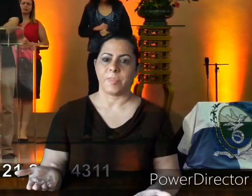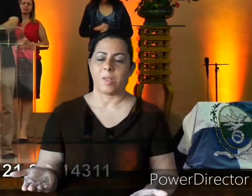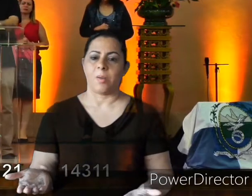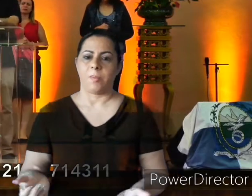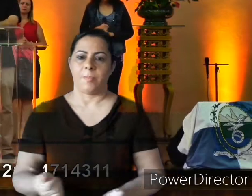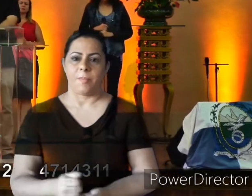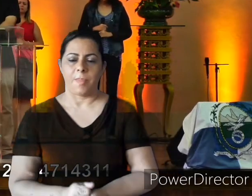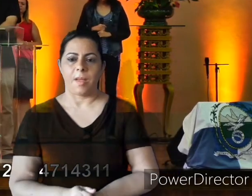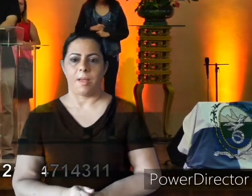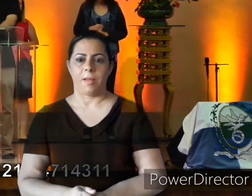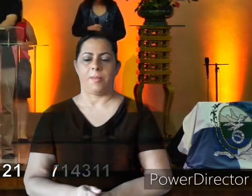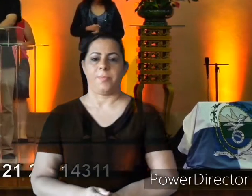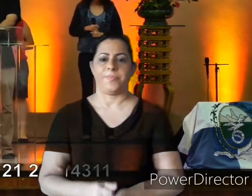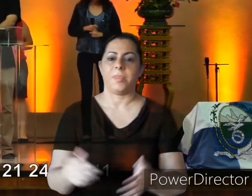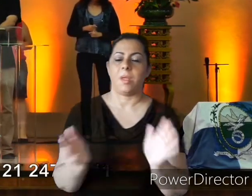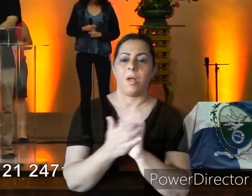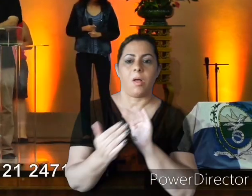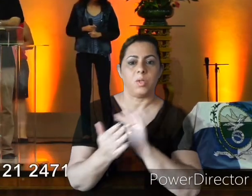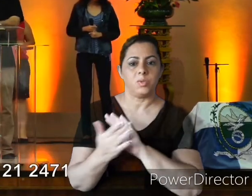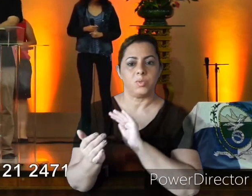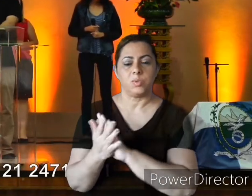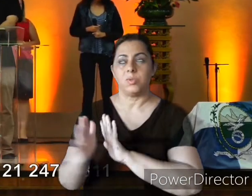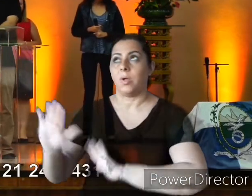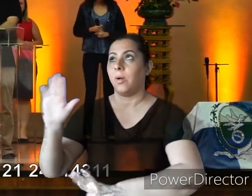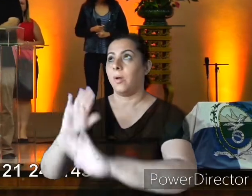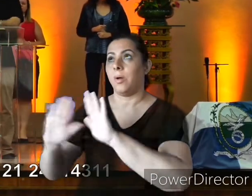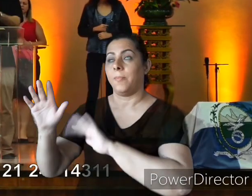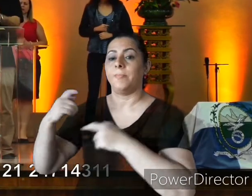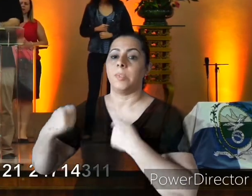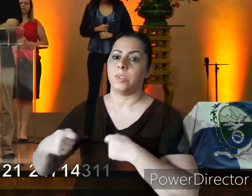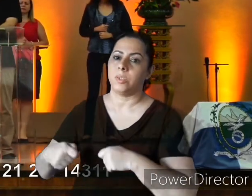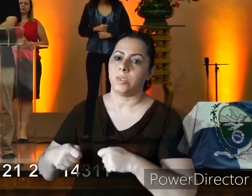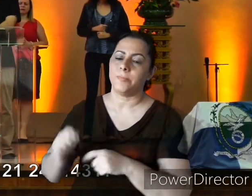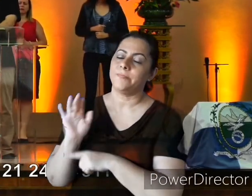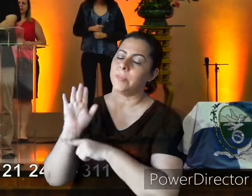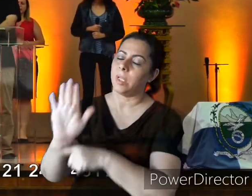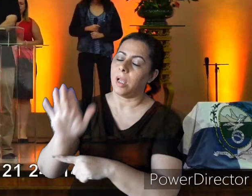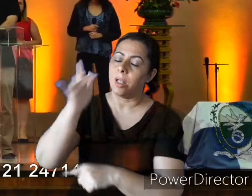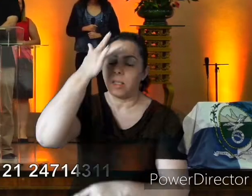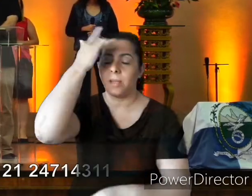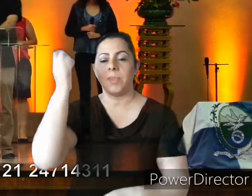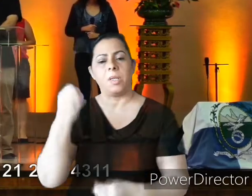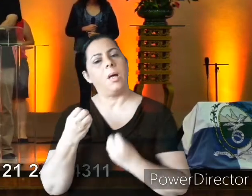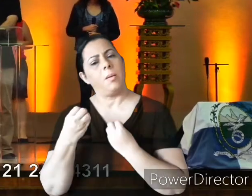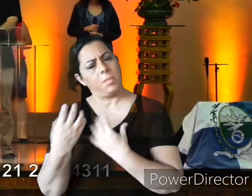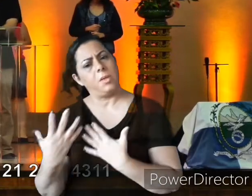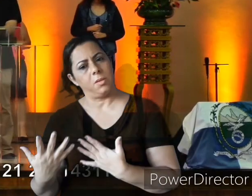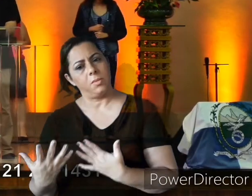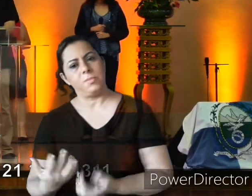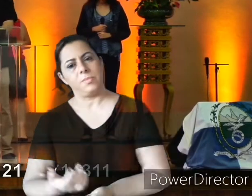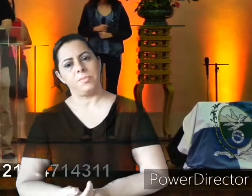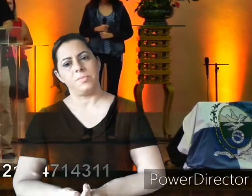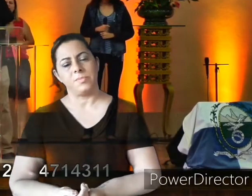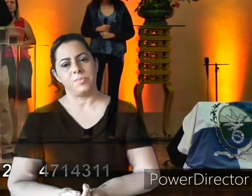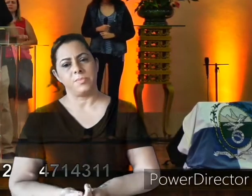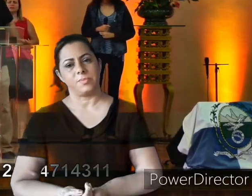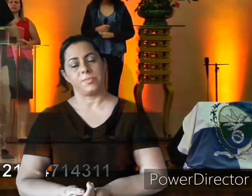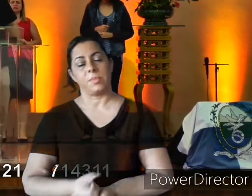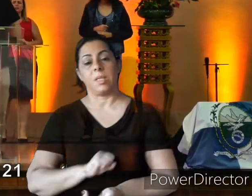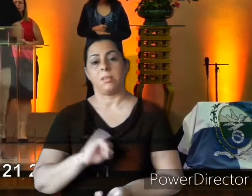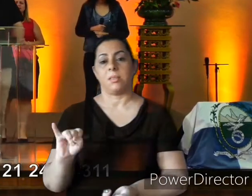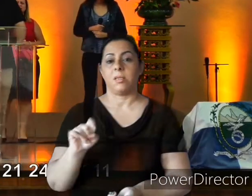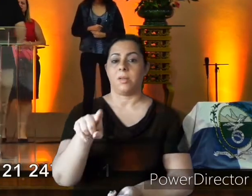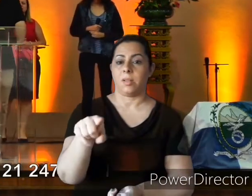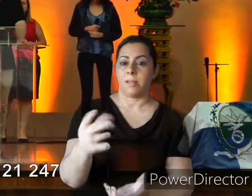a obra do Senhor, você pode fazer então um depósito, pode fazer transferência nessas contas. E durante